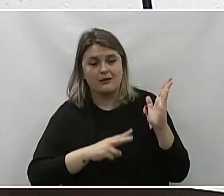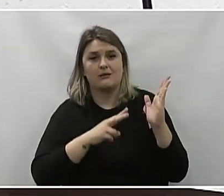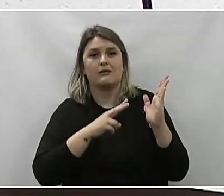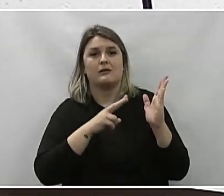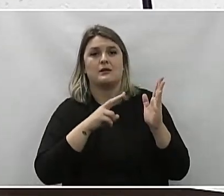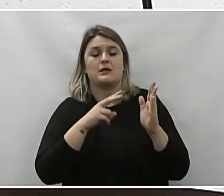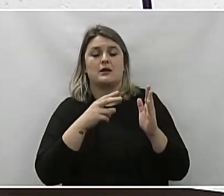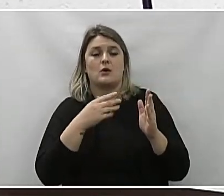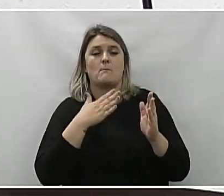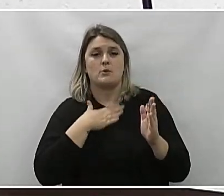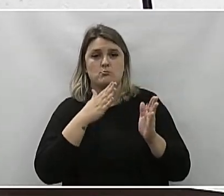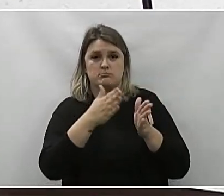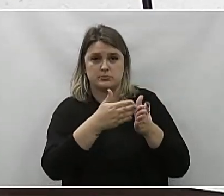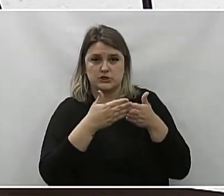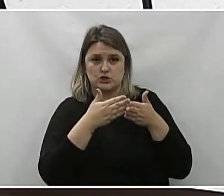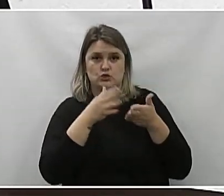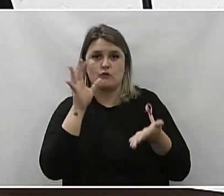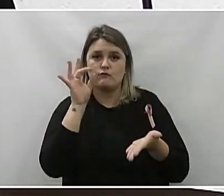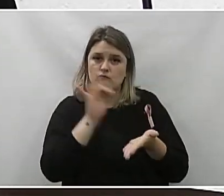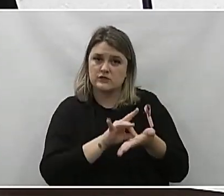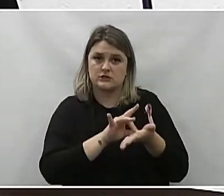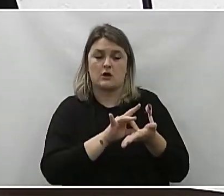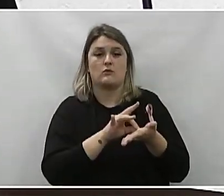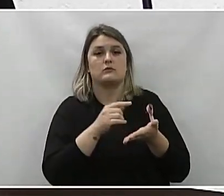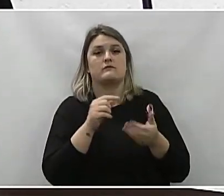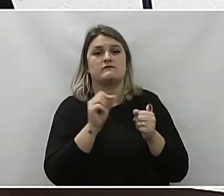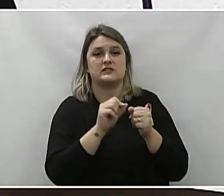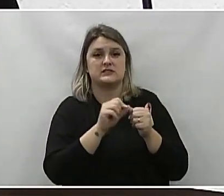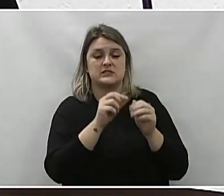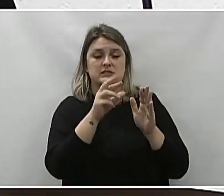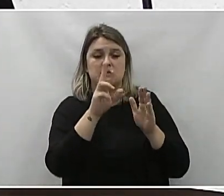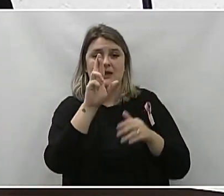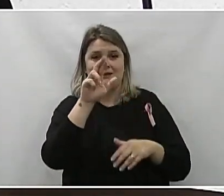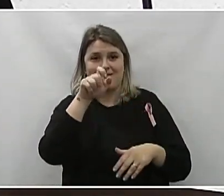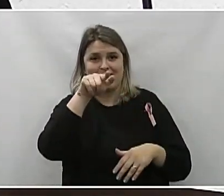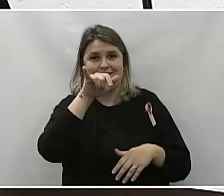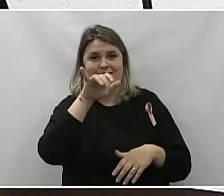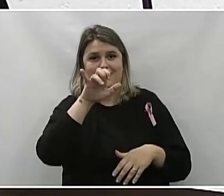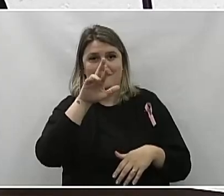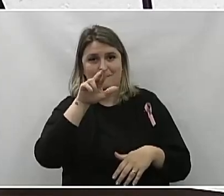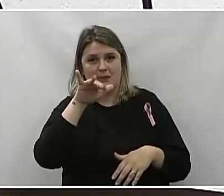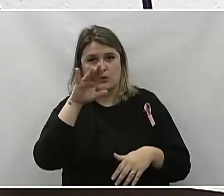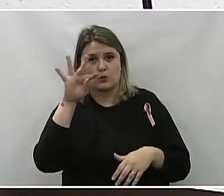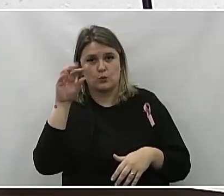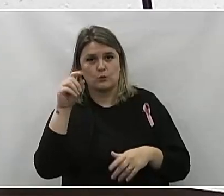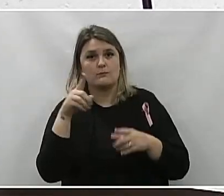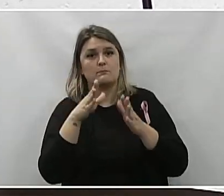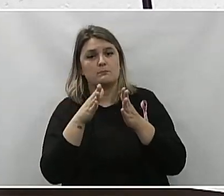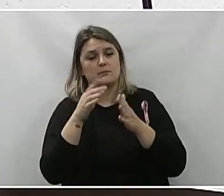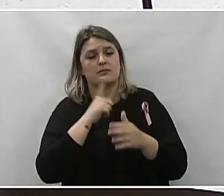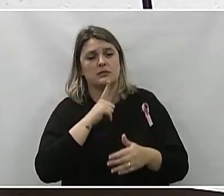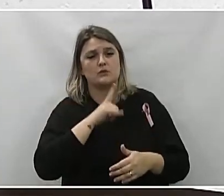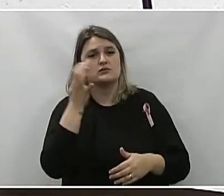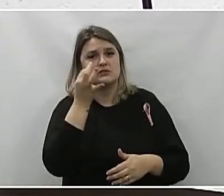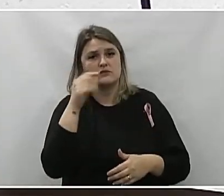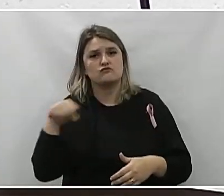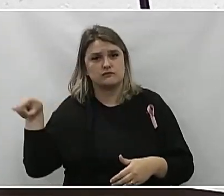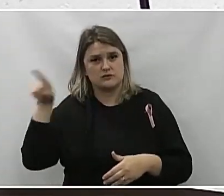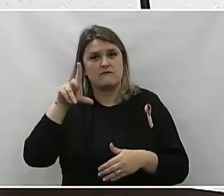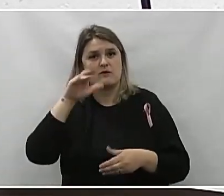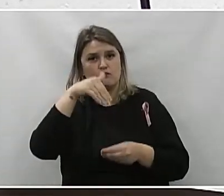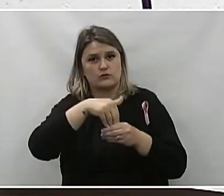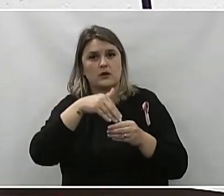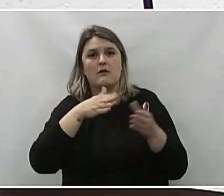esse pedido vamos falar desse requerimento aqui nessa casa e eu tenho certeza que vocês vão aprovar